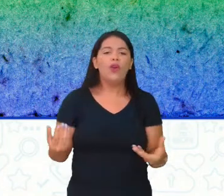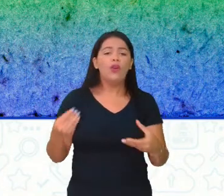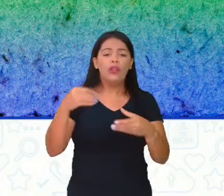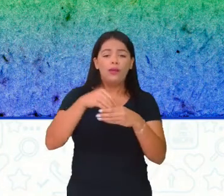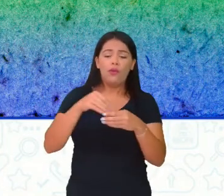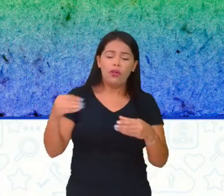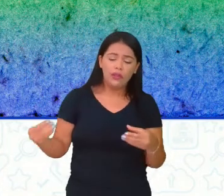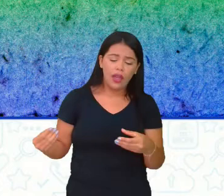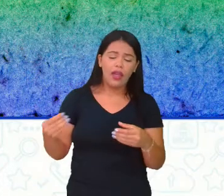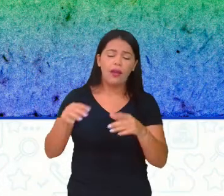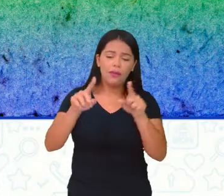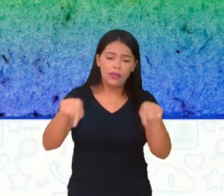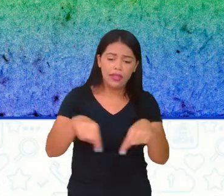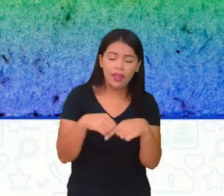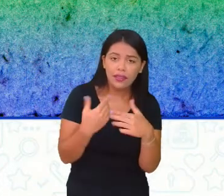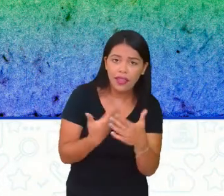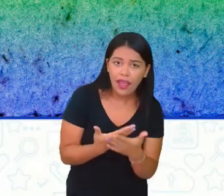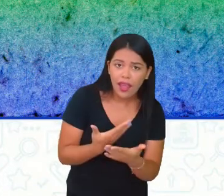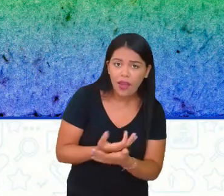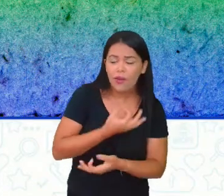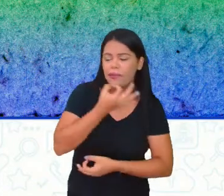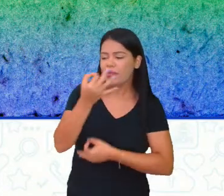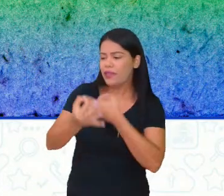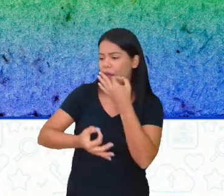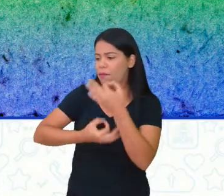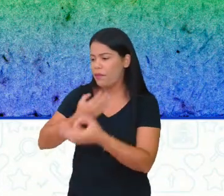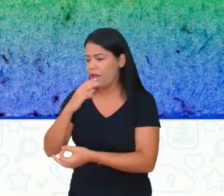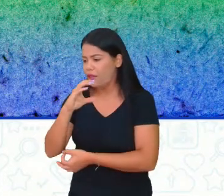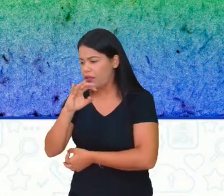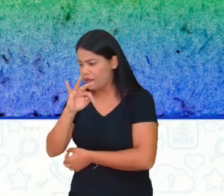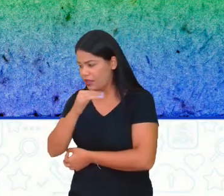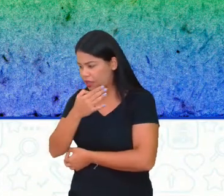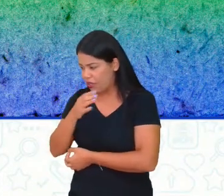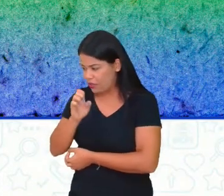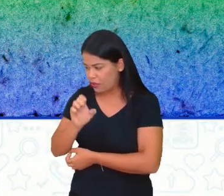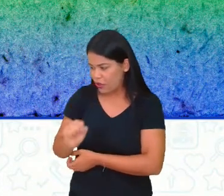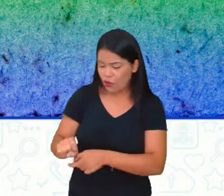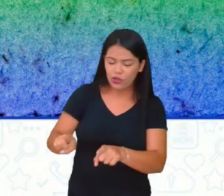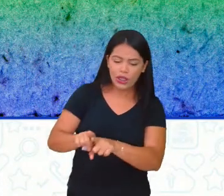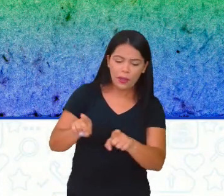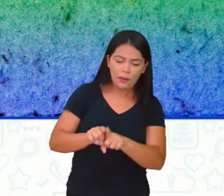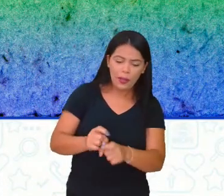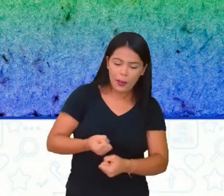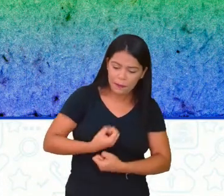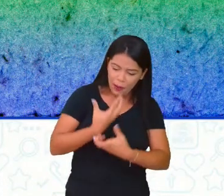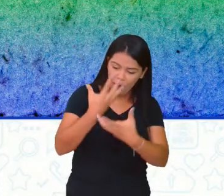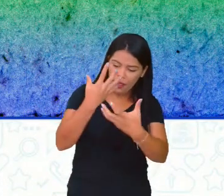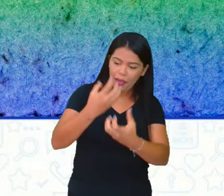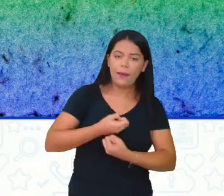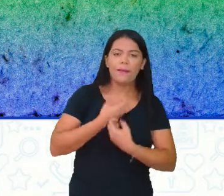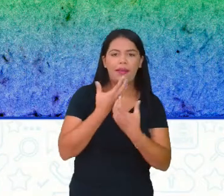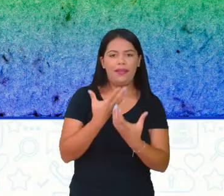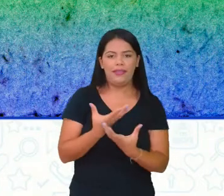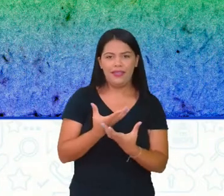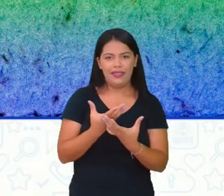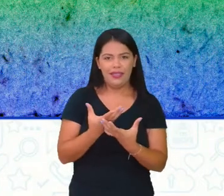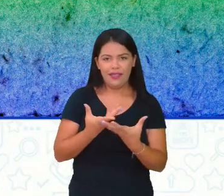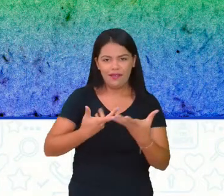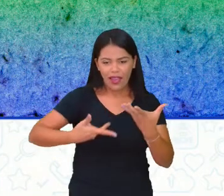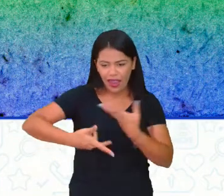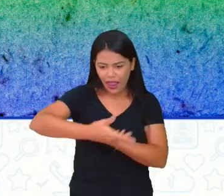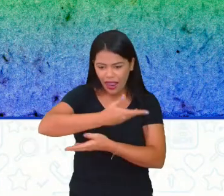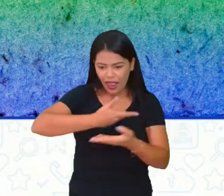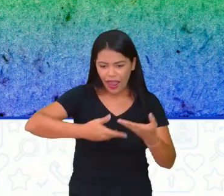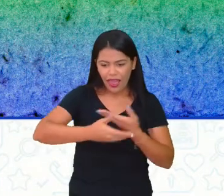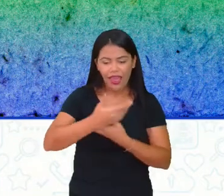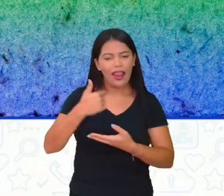pensamentos, não é, citações, poemas e levar vocês ou ir junto com vocês, eu gosto dessa expressão, né?